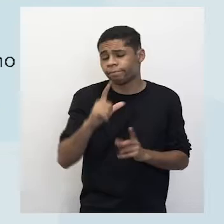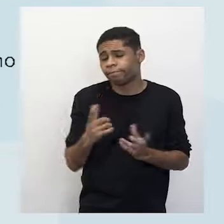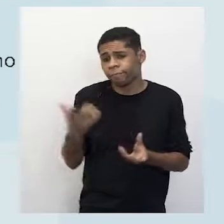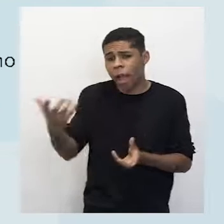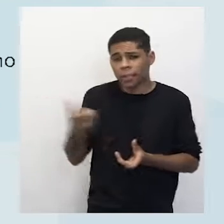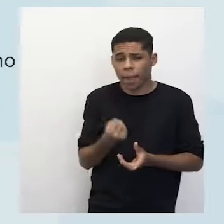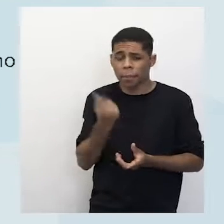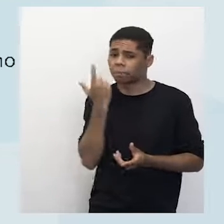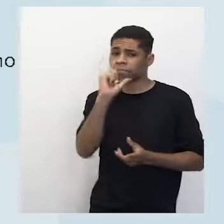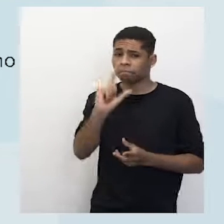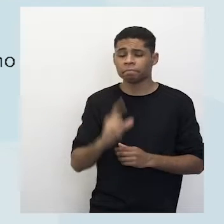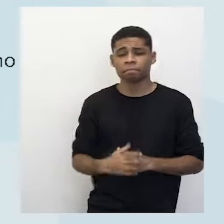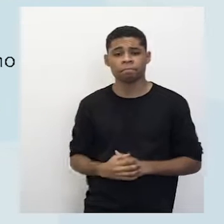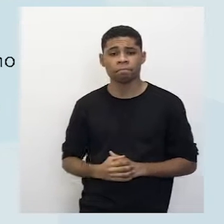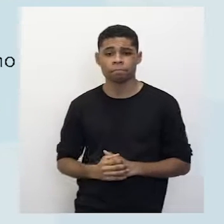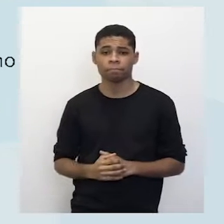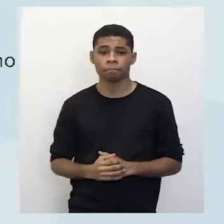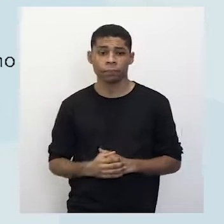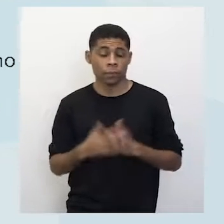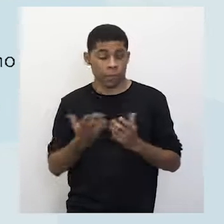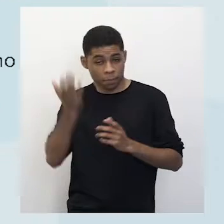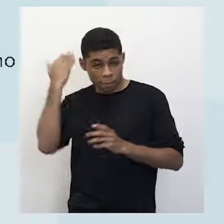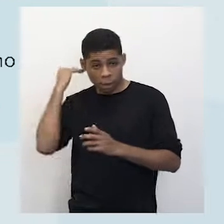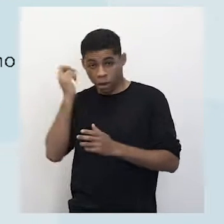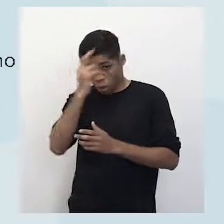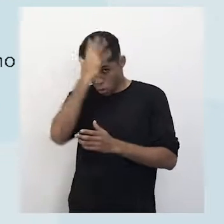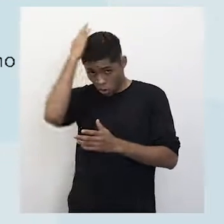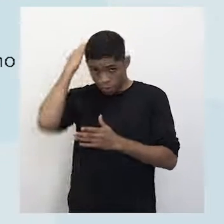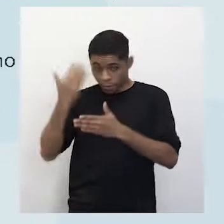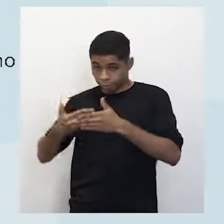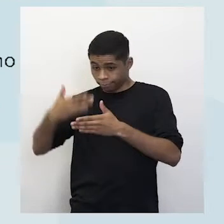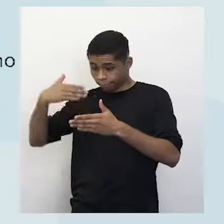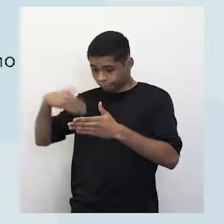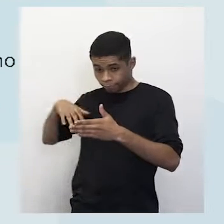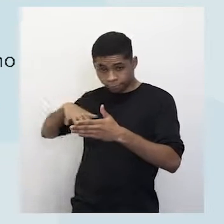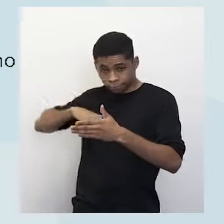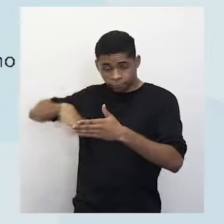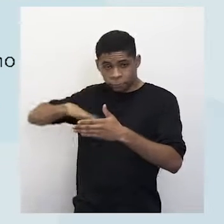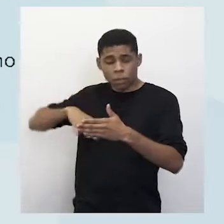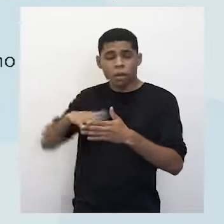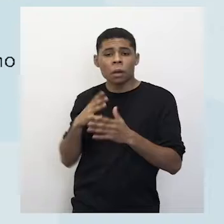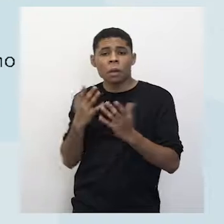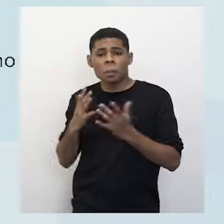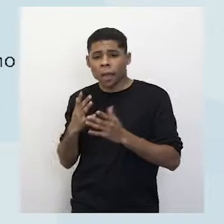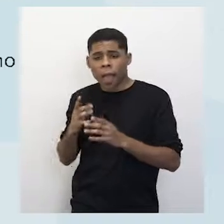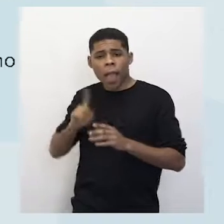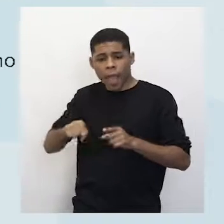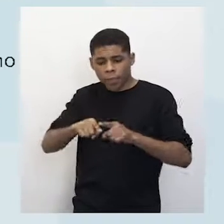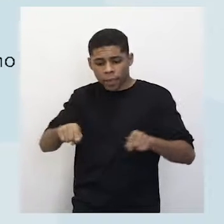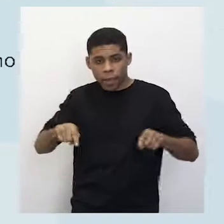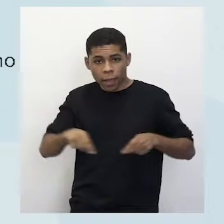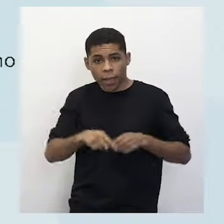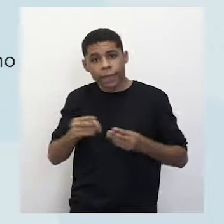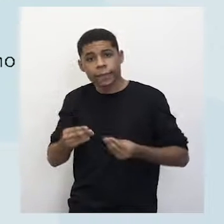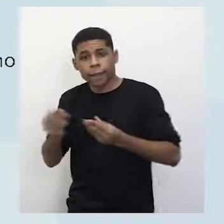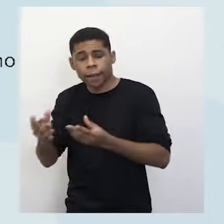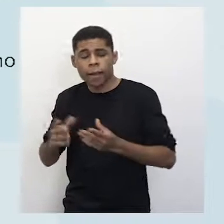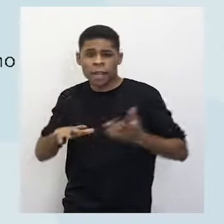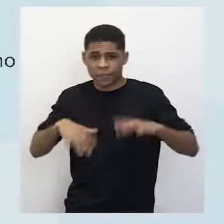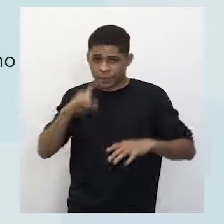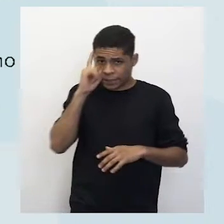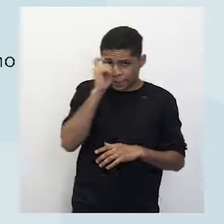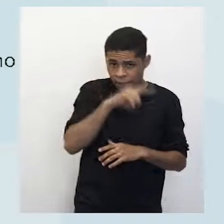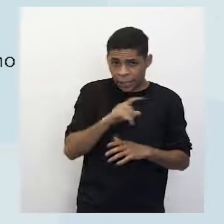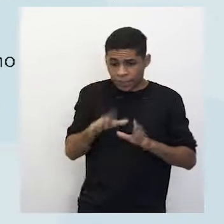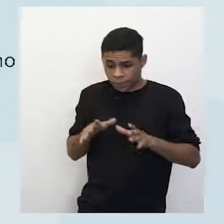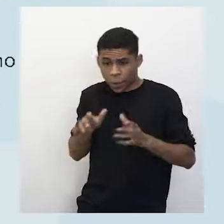recebe. O benefício, já lá na Roma Antiga, era a entrega vitalícia de uma faixa de terra, às vezes precária, né, era uma